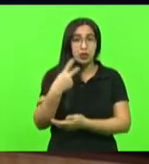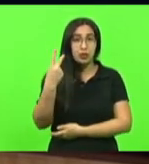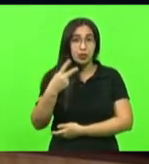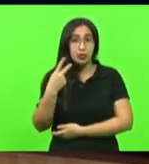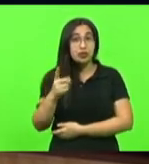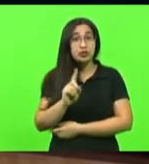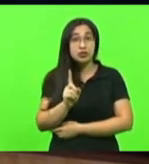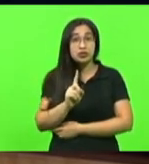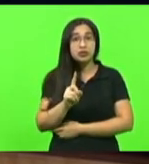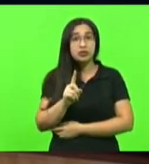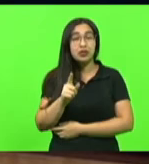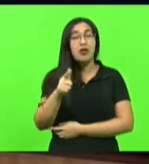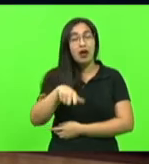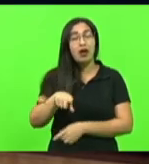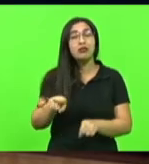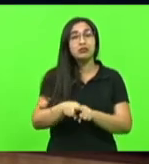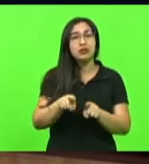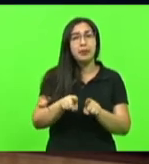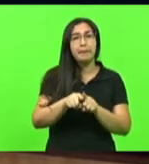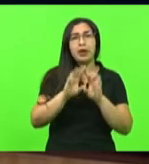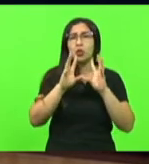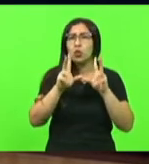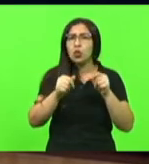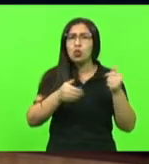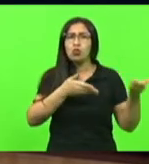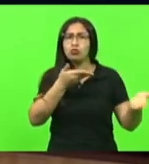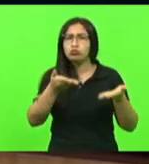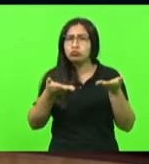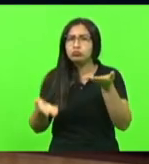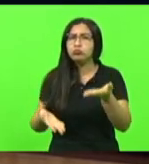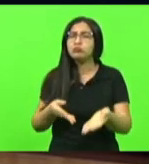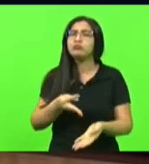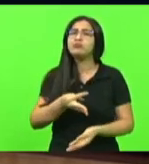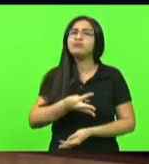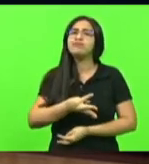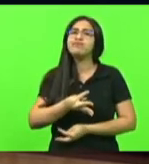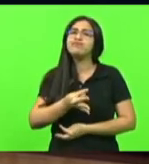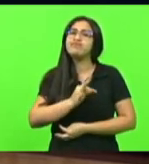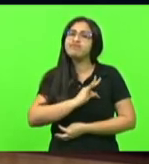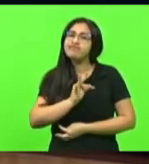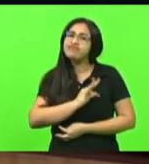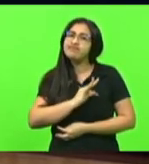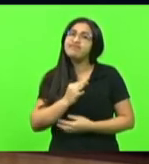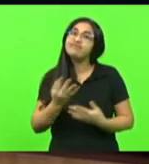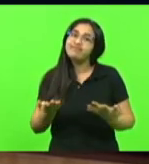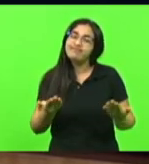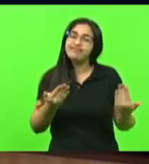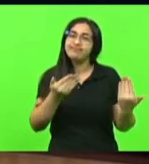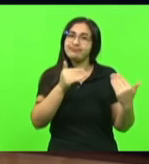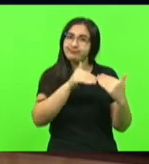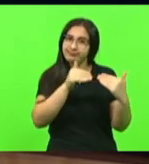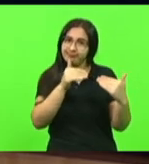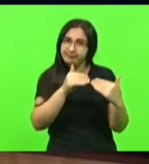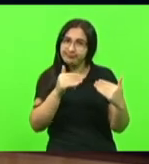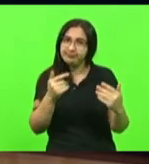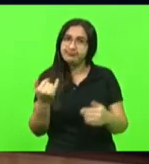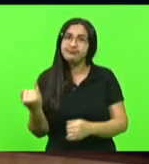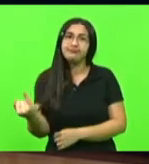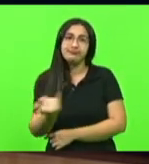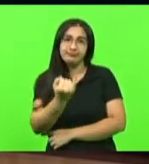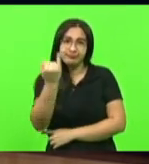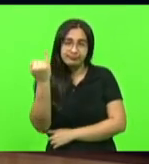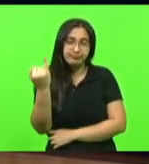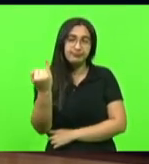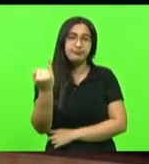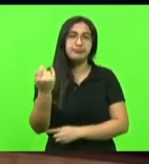também, mas teve todo um olhar, um cuidado técnico. Então, quero referendar a importância de nós darmos